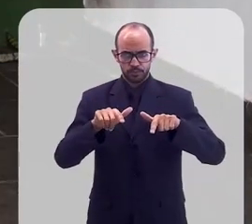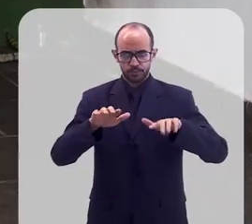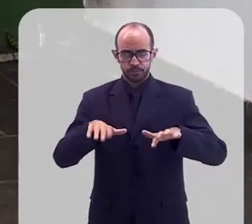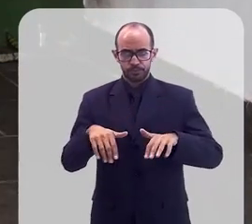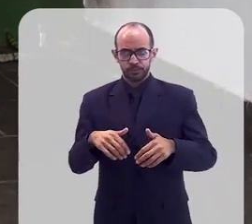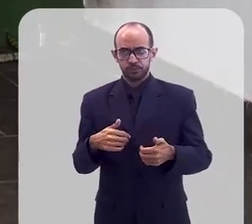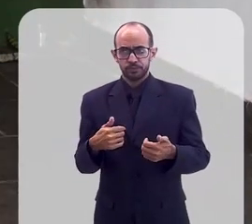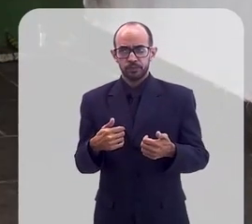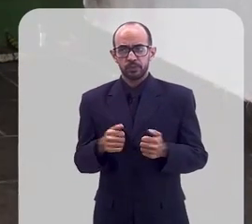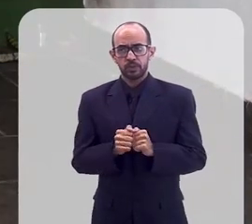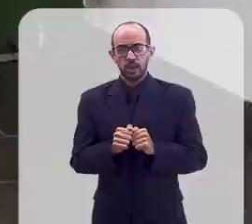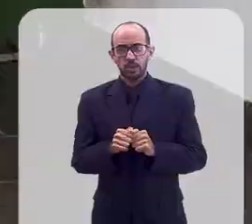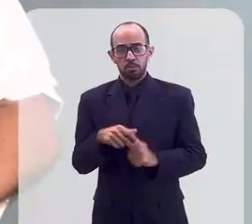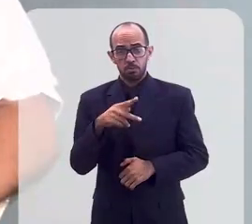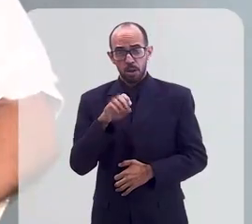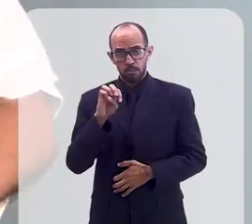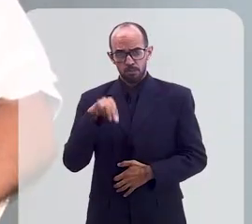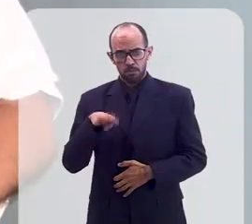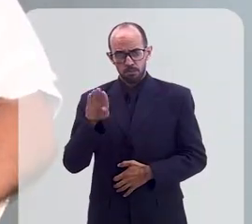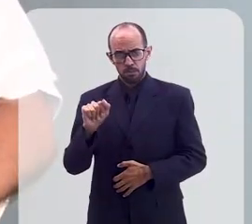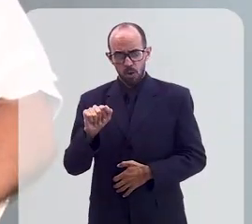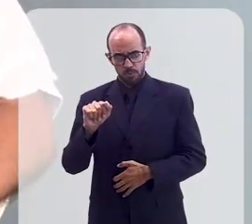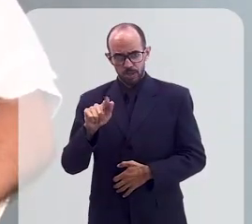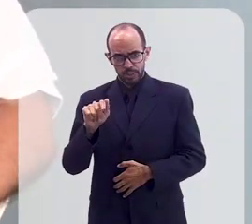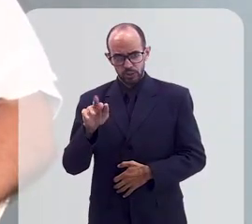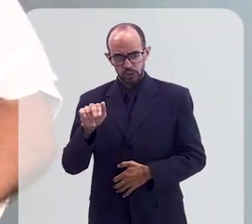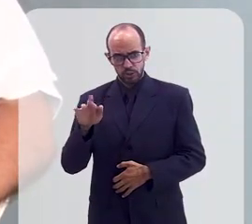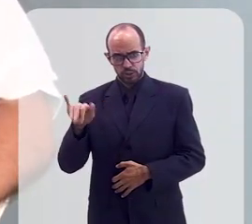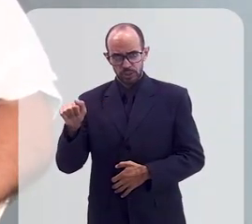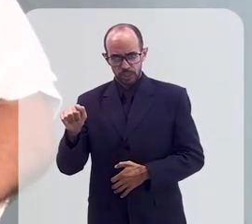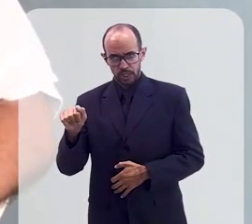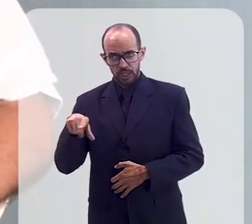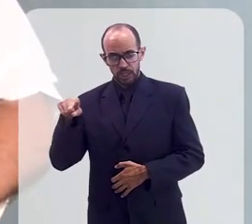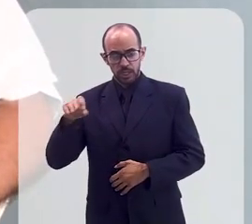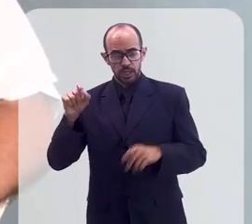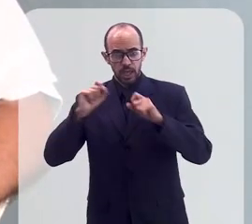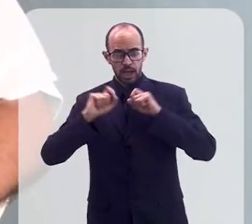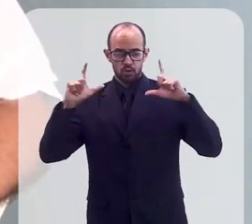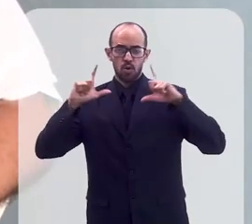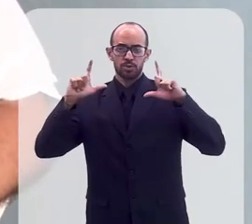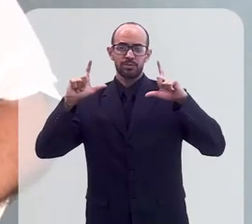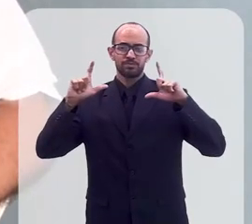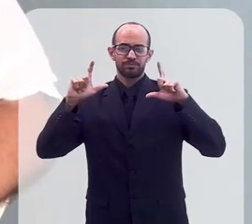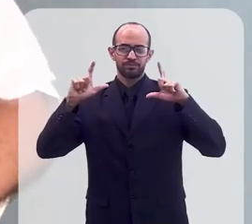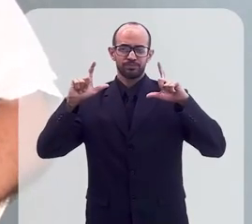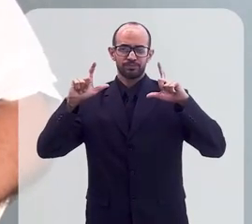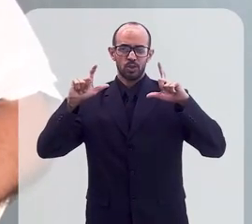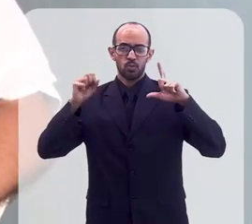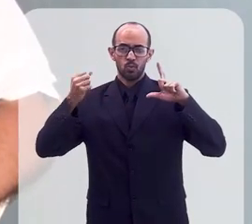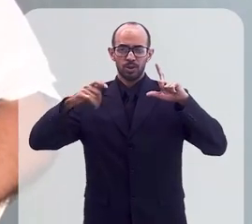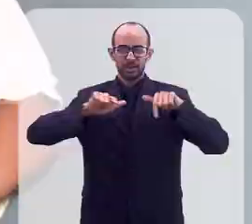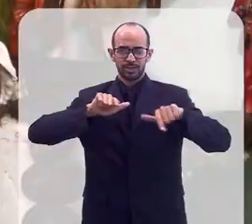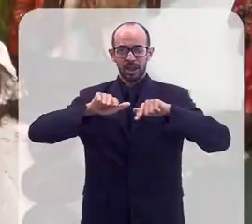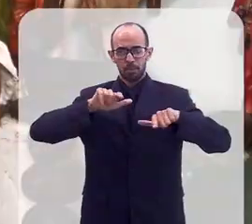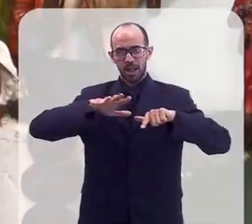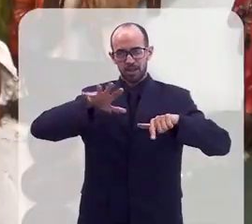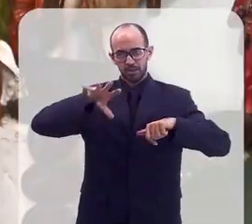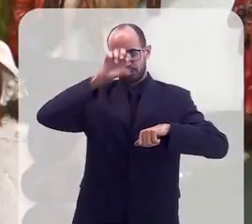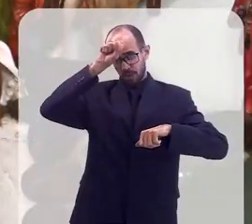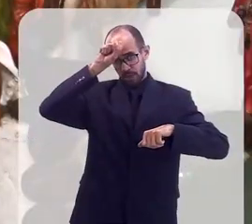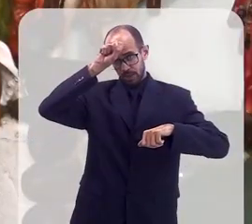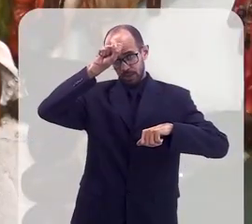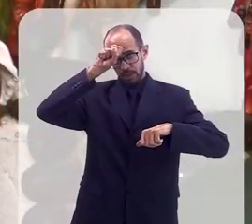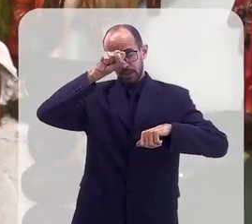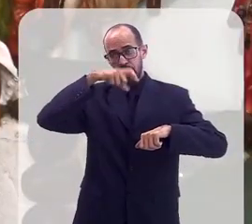Né? E uma pombagira de Umbanda, um Exu de Umbanda, ele é despertado para este trabalho. E